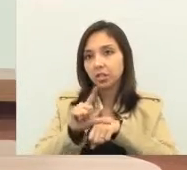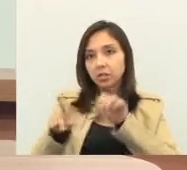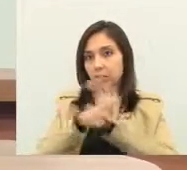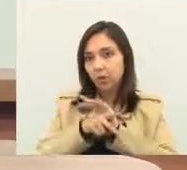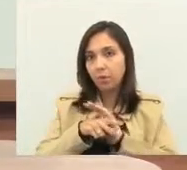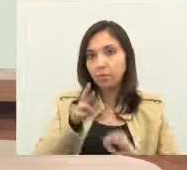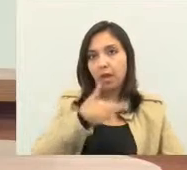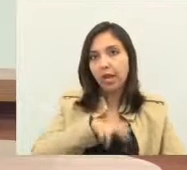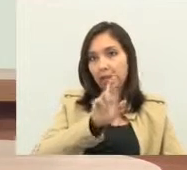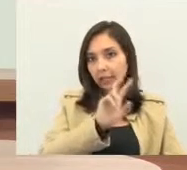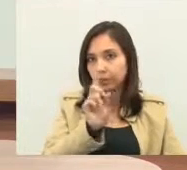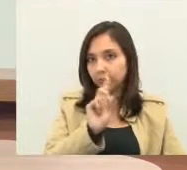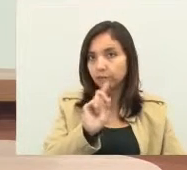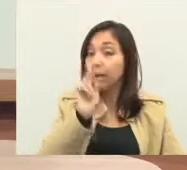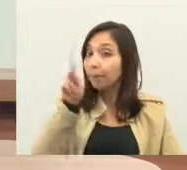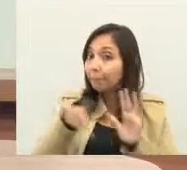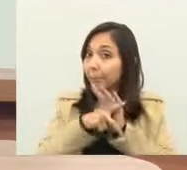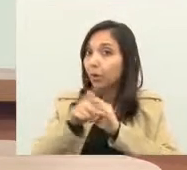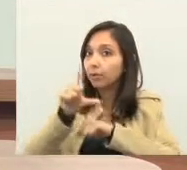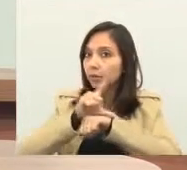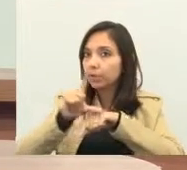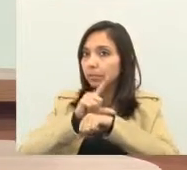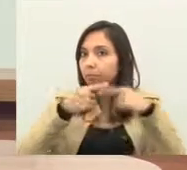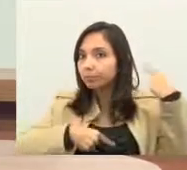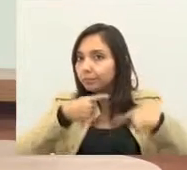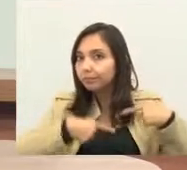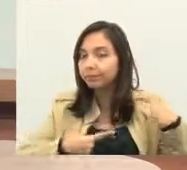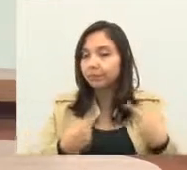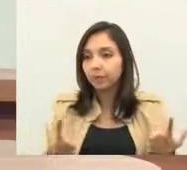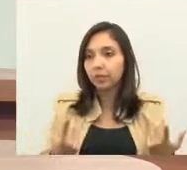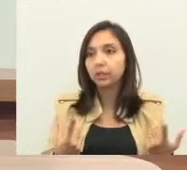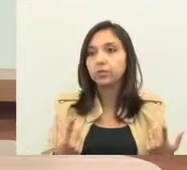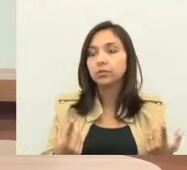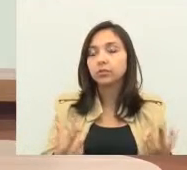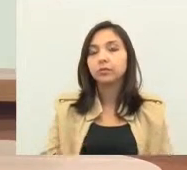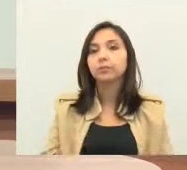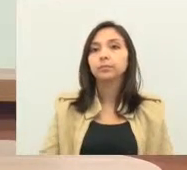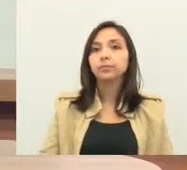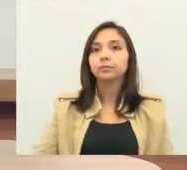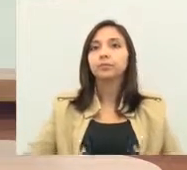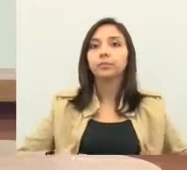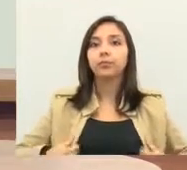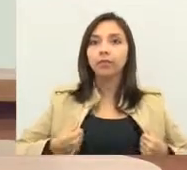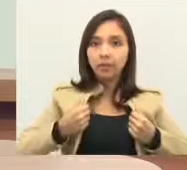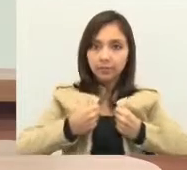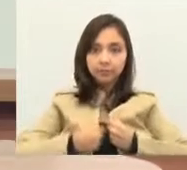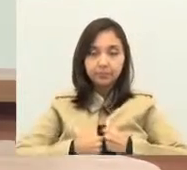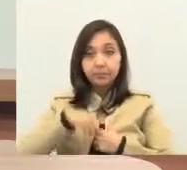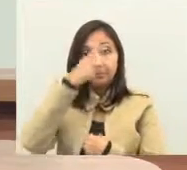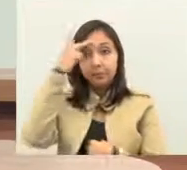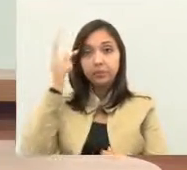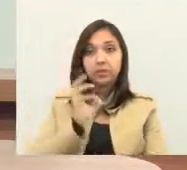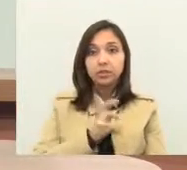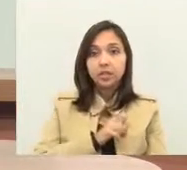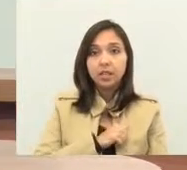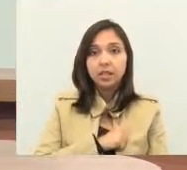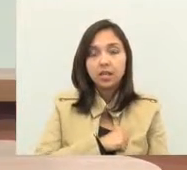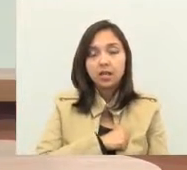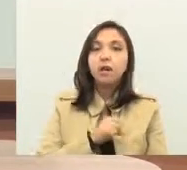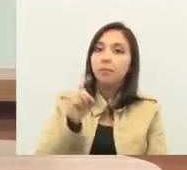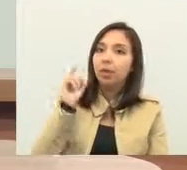religiosa, não. É coisa de legislador, sim. Porém, de cristão, de servo de Deus, que tem